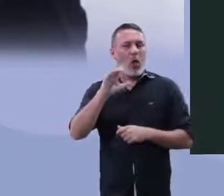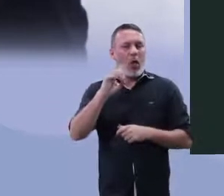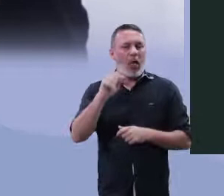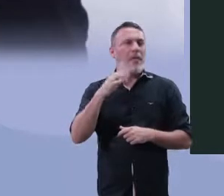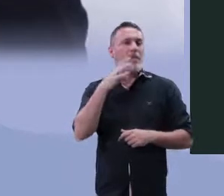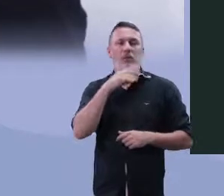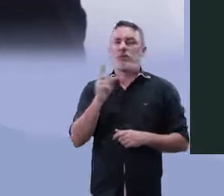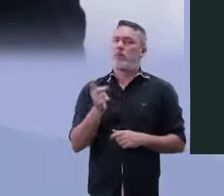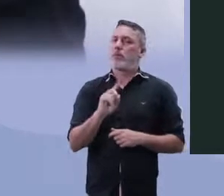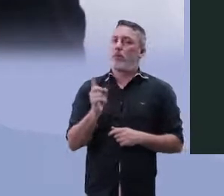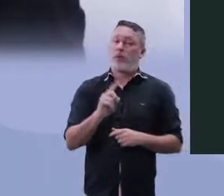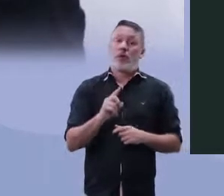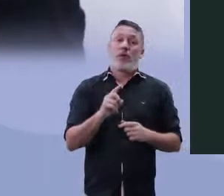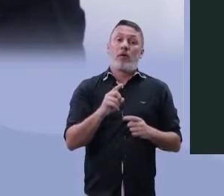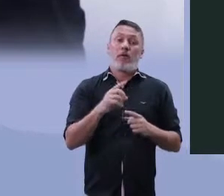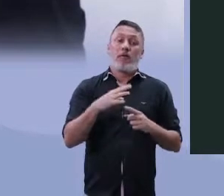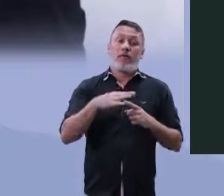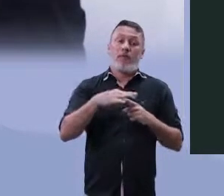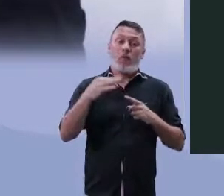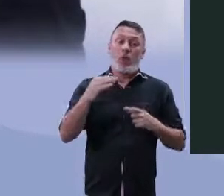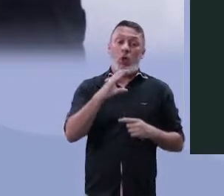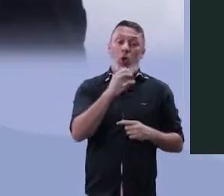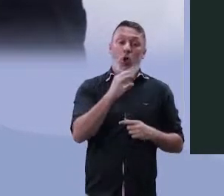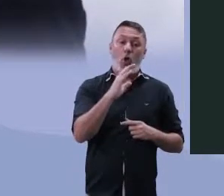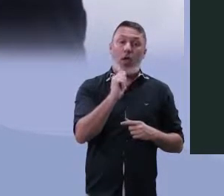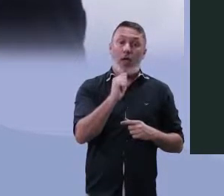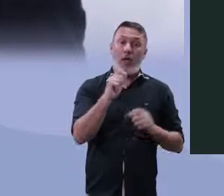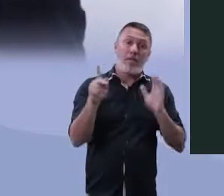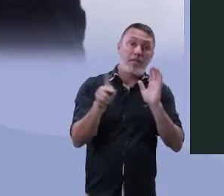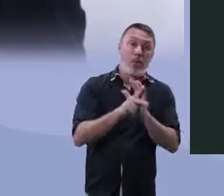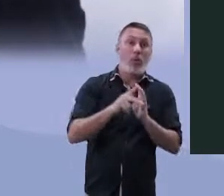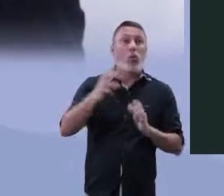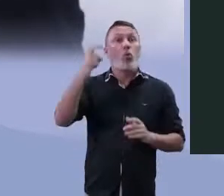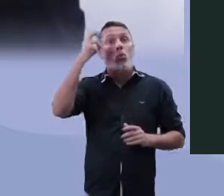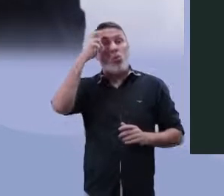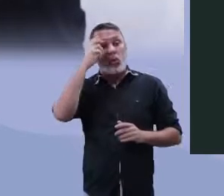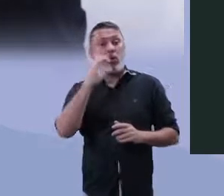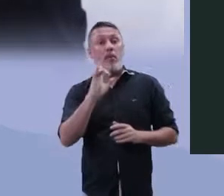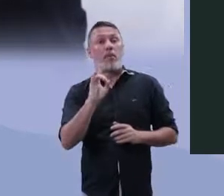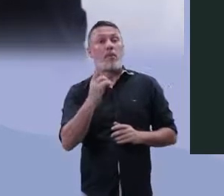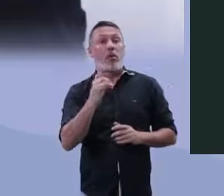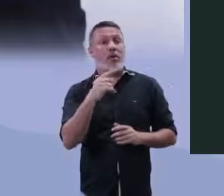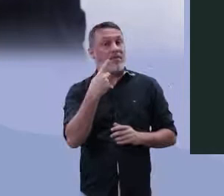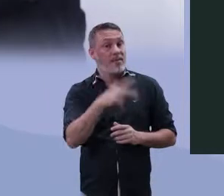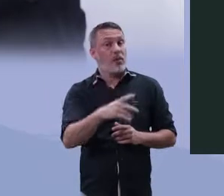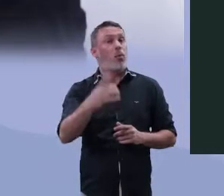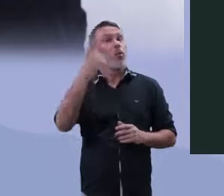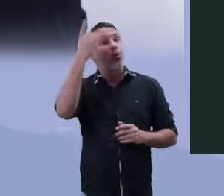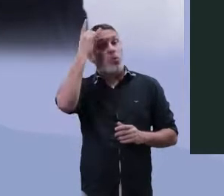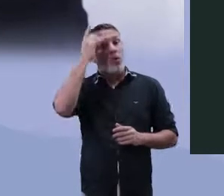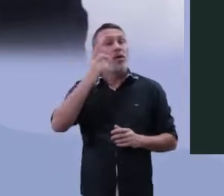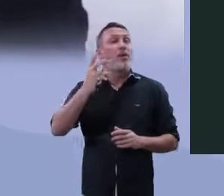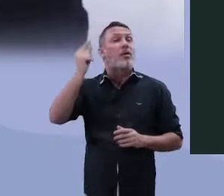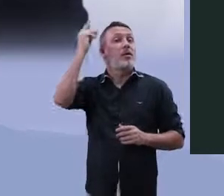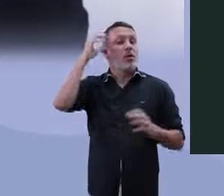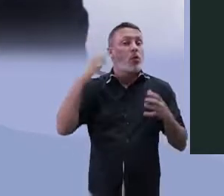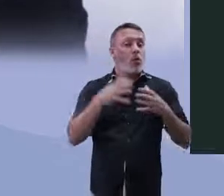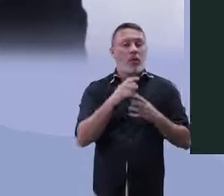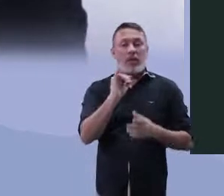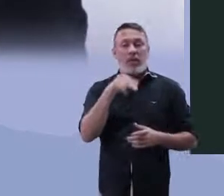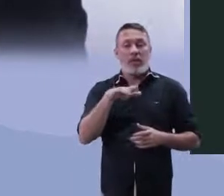caras produzem cocaína, não. A folha de coca, na cultura boliviana, que é uma herança da cultura